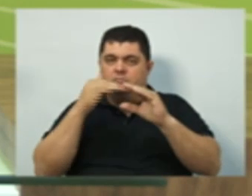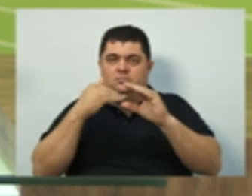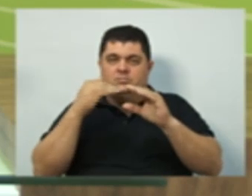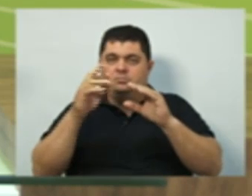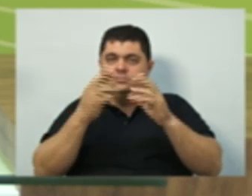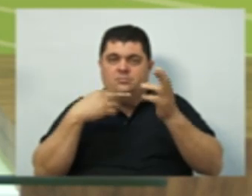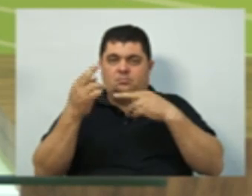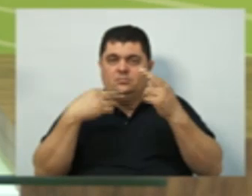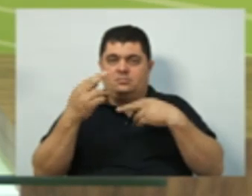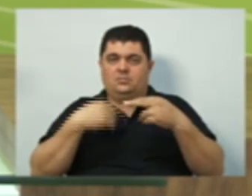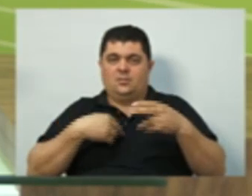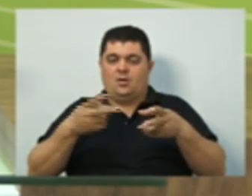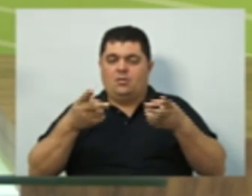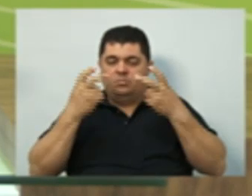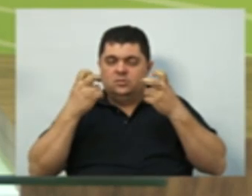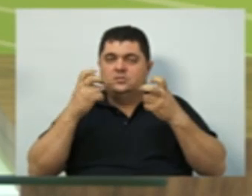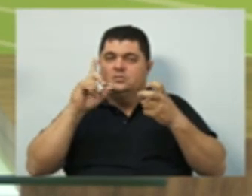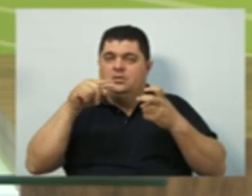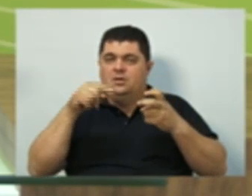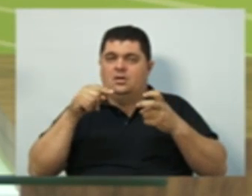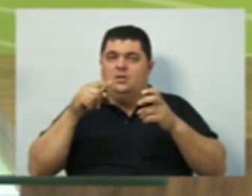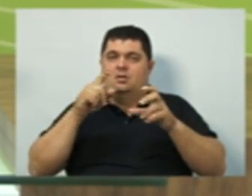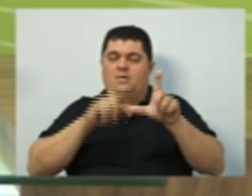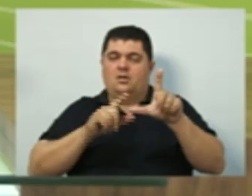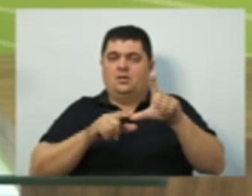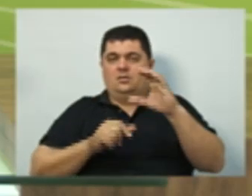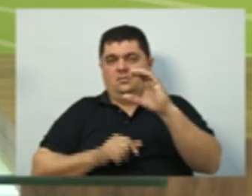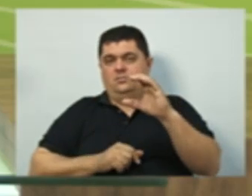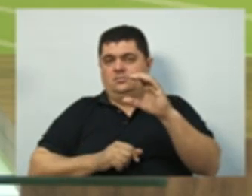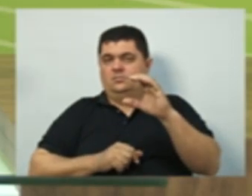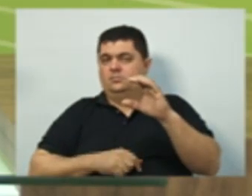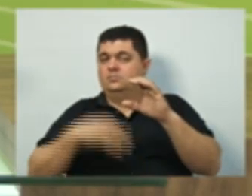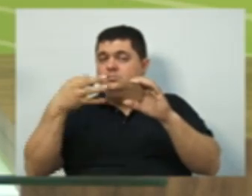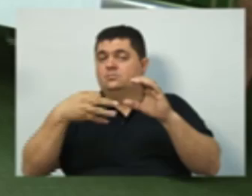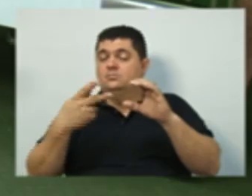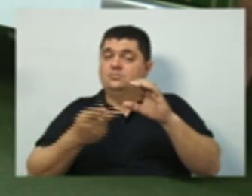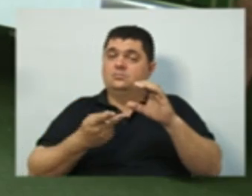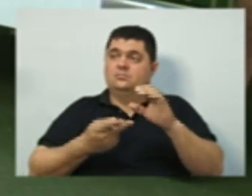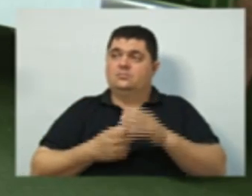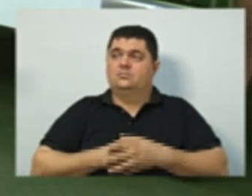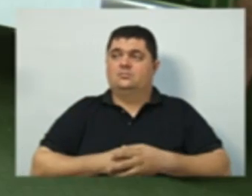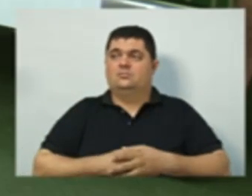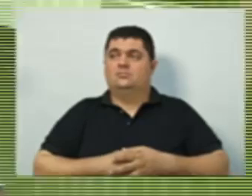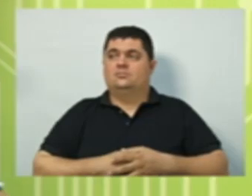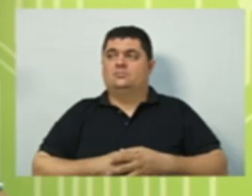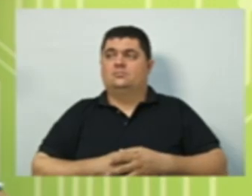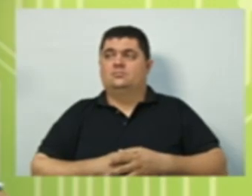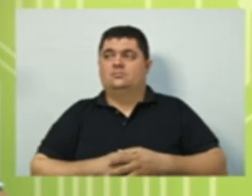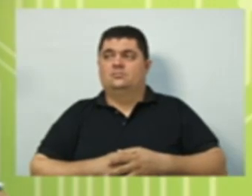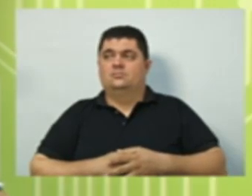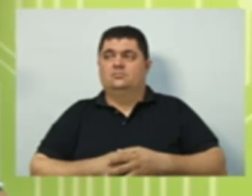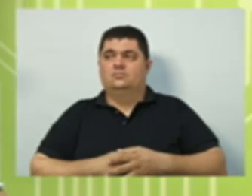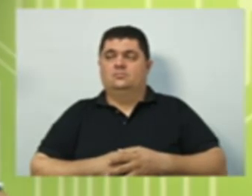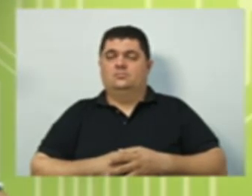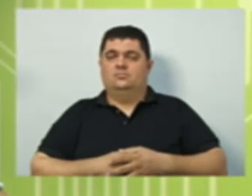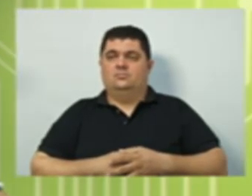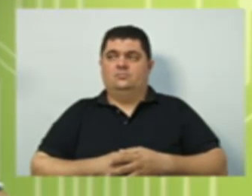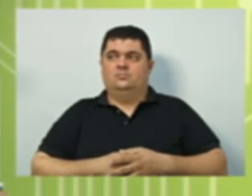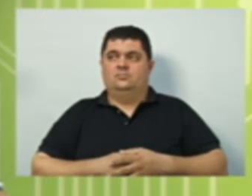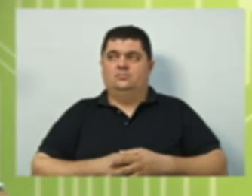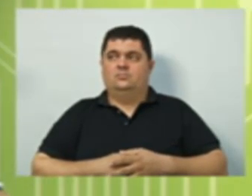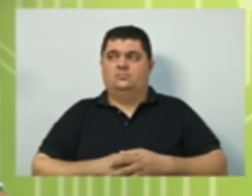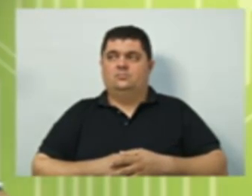mas eu percebi que a ênfase maior foi para a letra C. Será que eles acertaram? Muito bem.